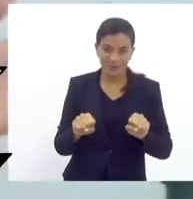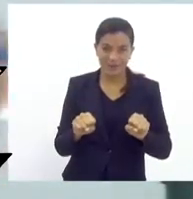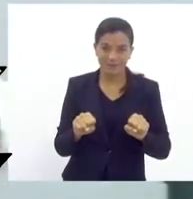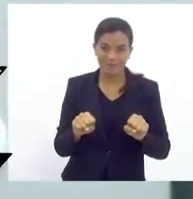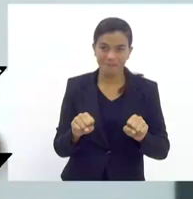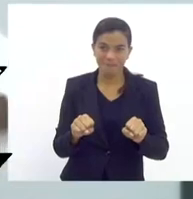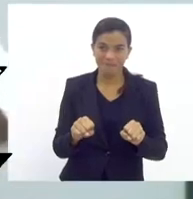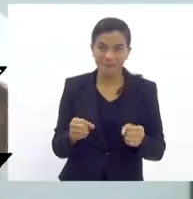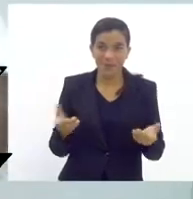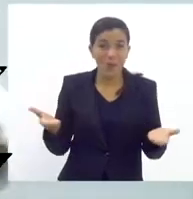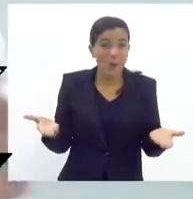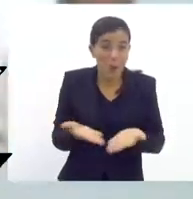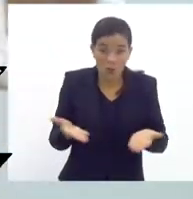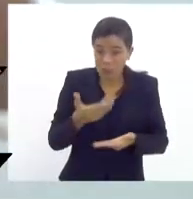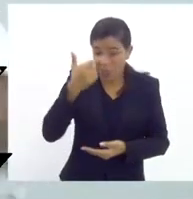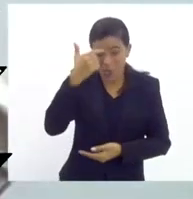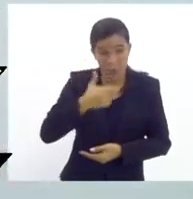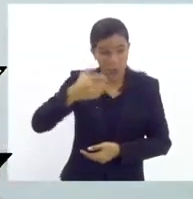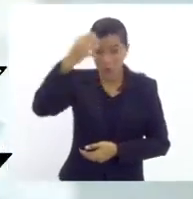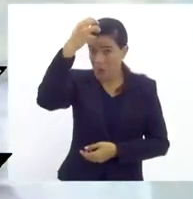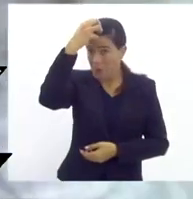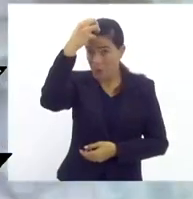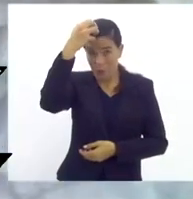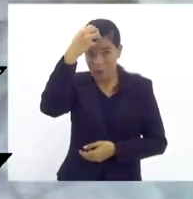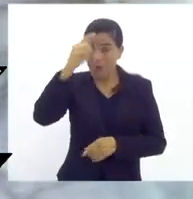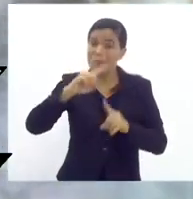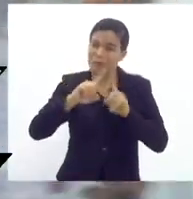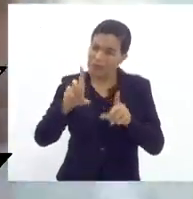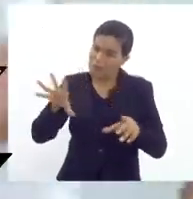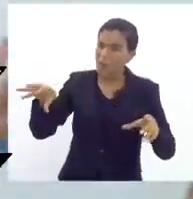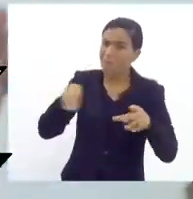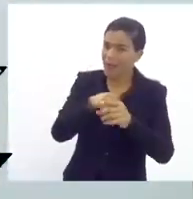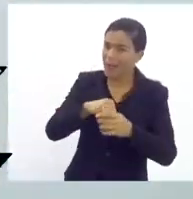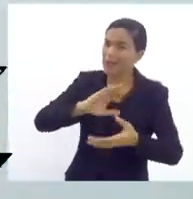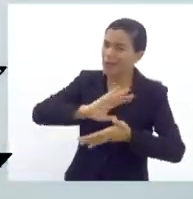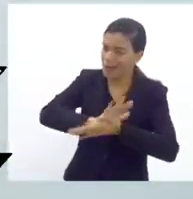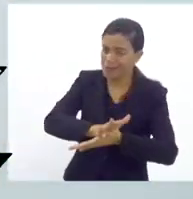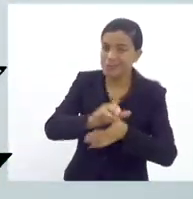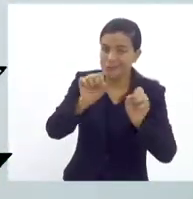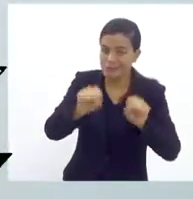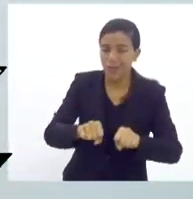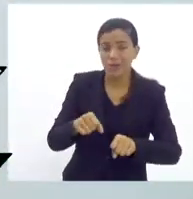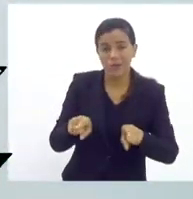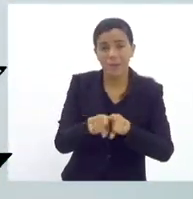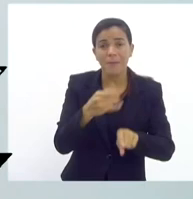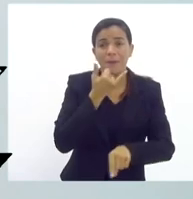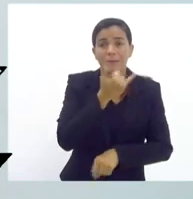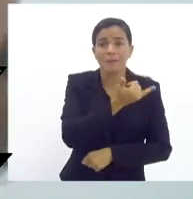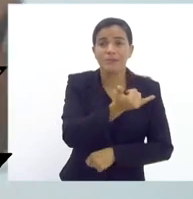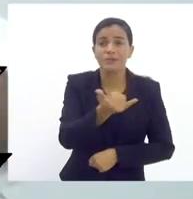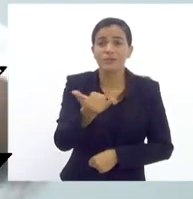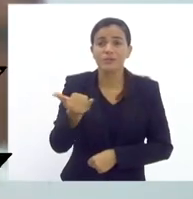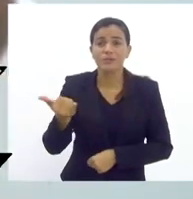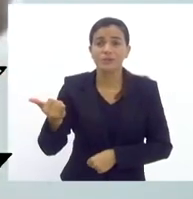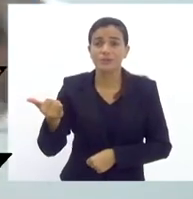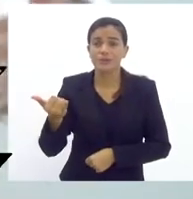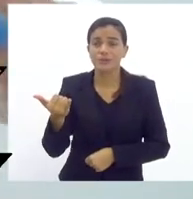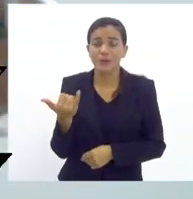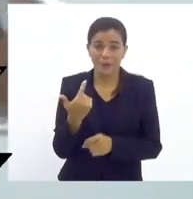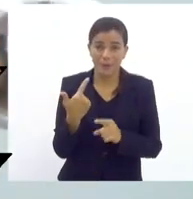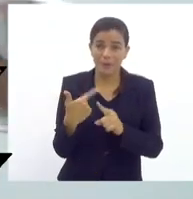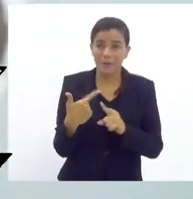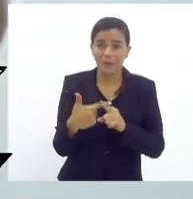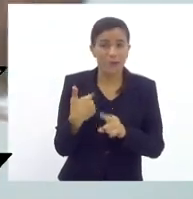também não tendo culpa nenhuma sendo parte desse racismo também peço desculpa porque a gente acaba